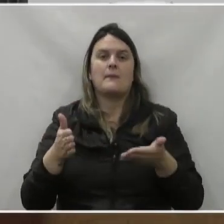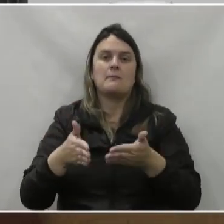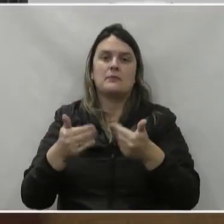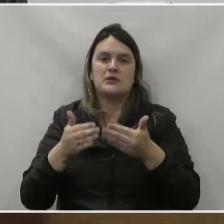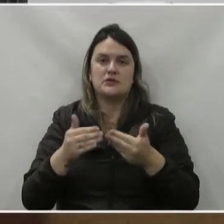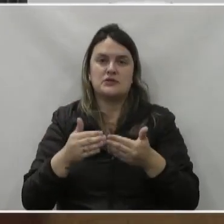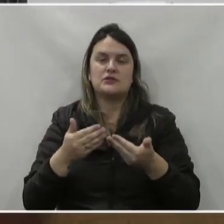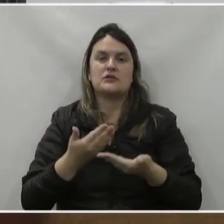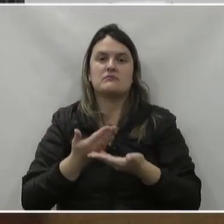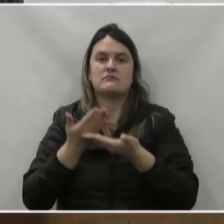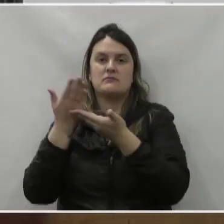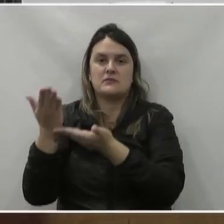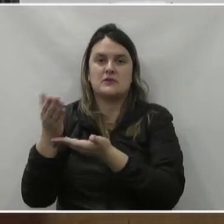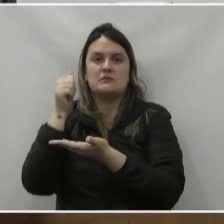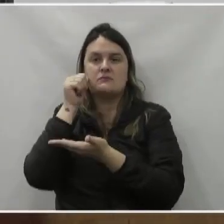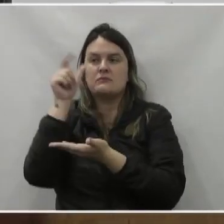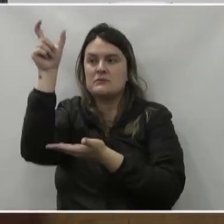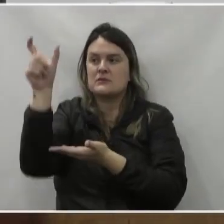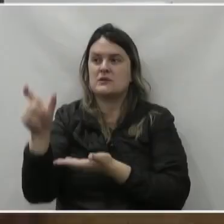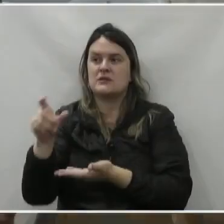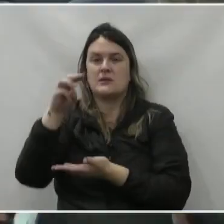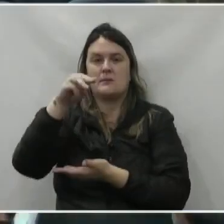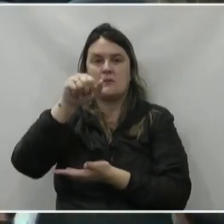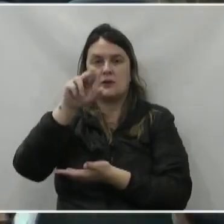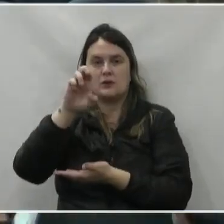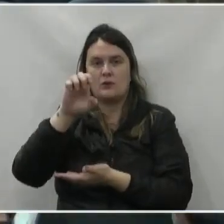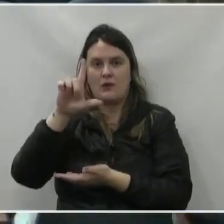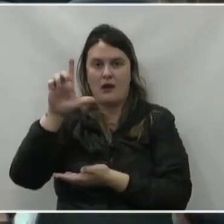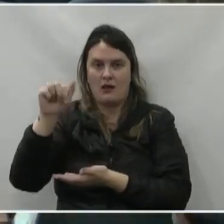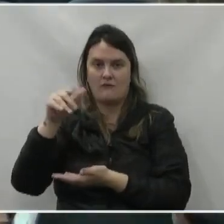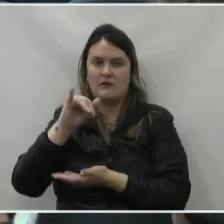passar a palavra à servidora Manuela.